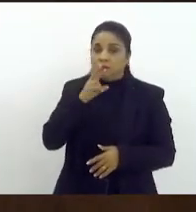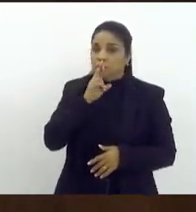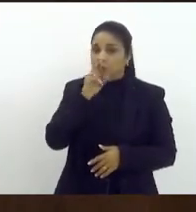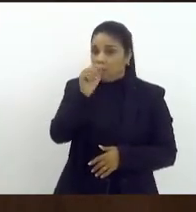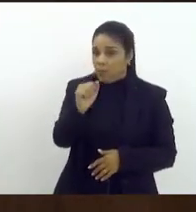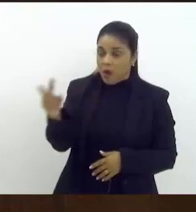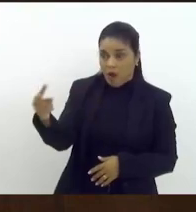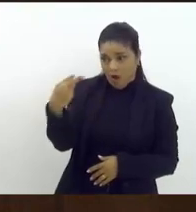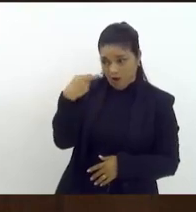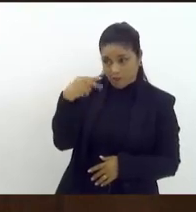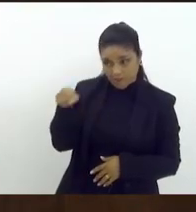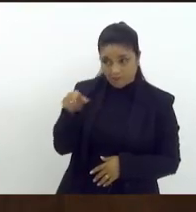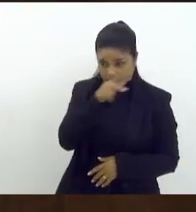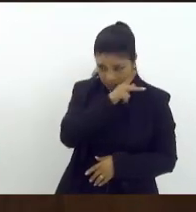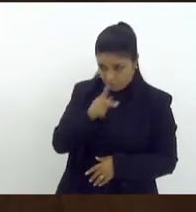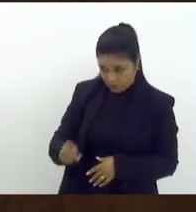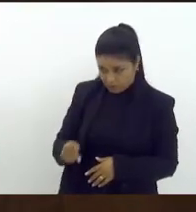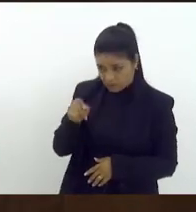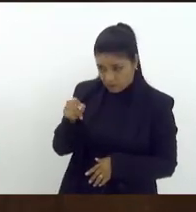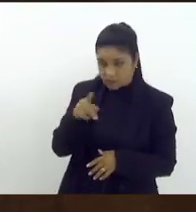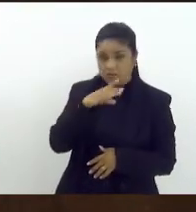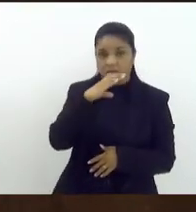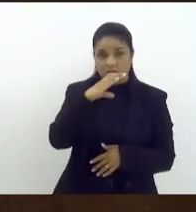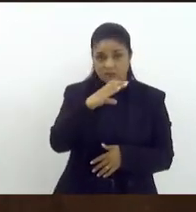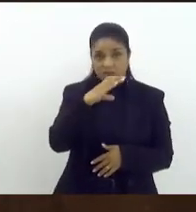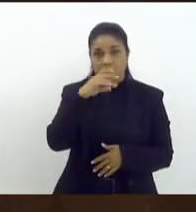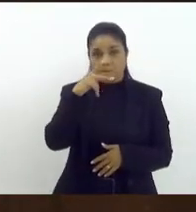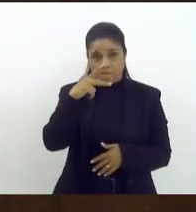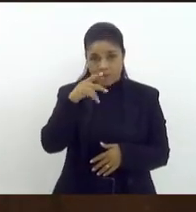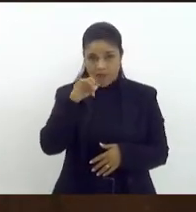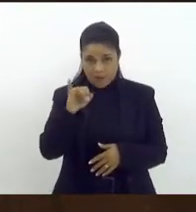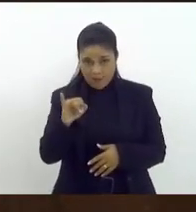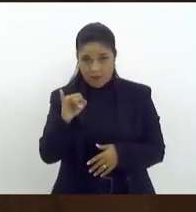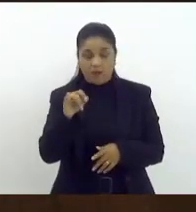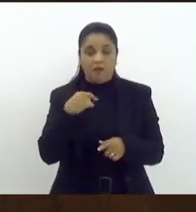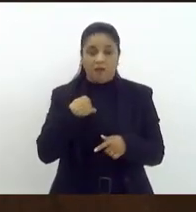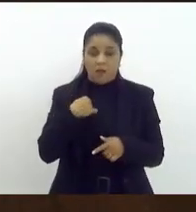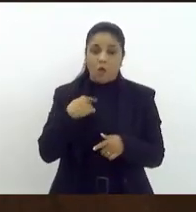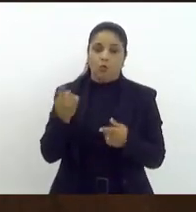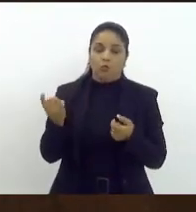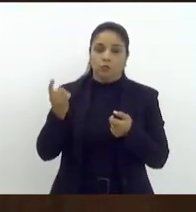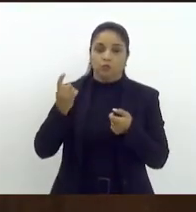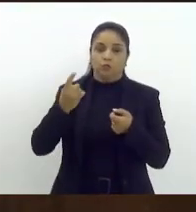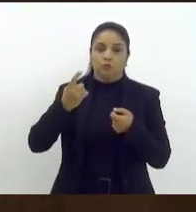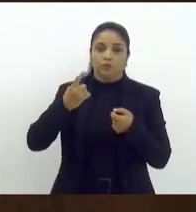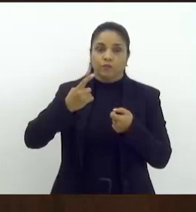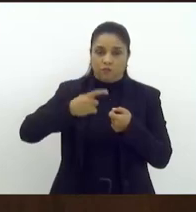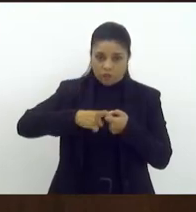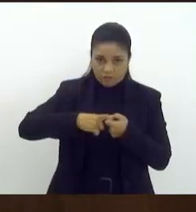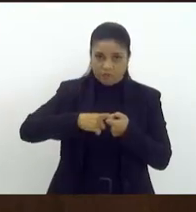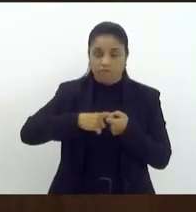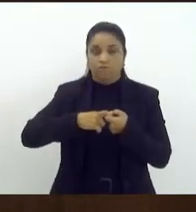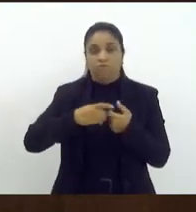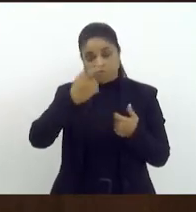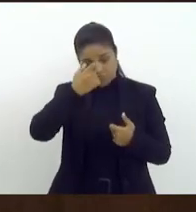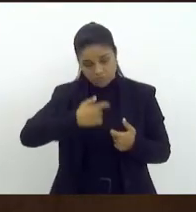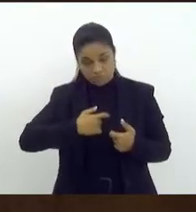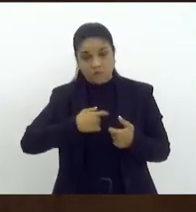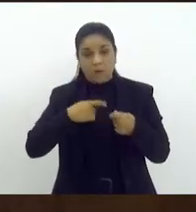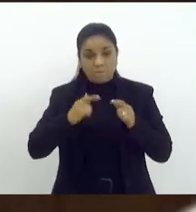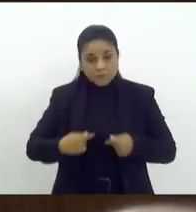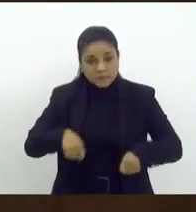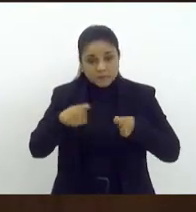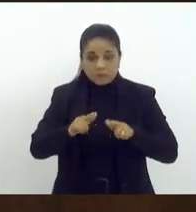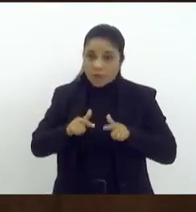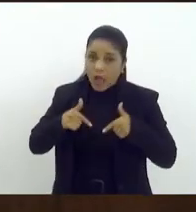você como presidente da CPI do serviço Delegados ou como membro nós temos que agir mas conviver